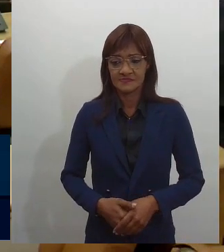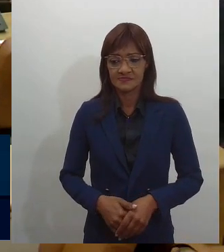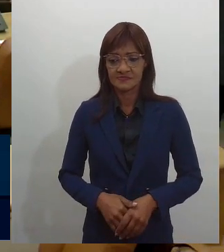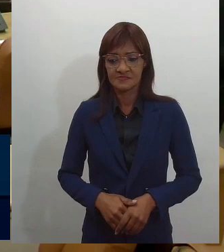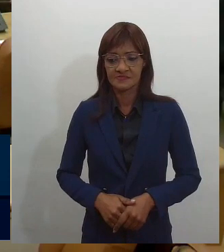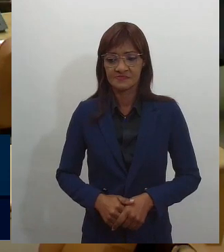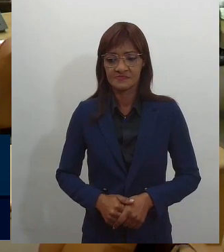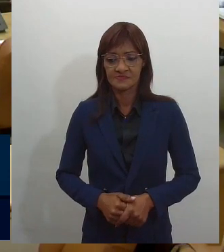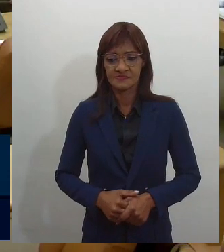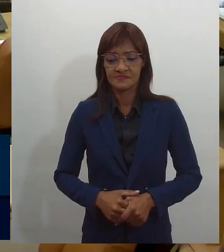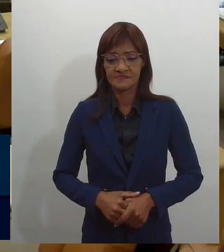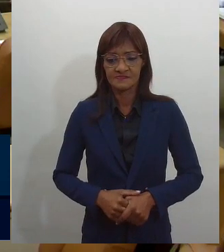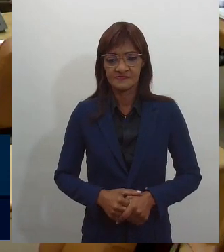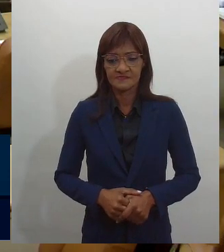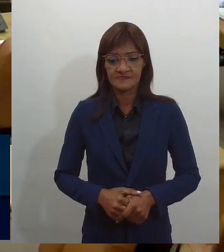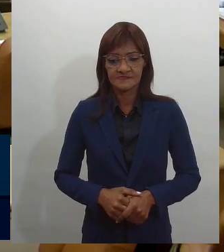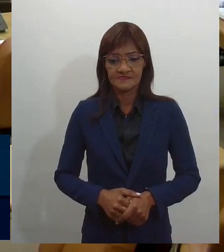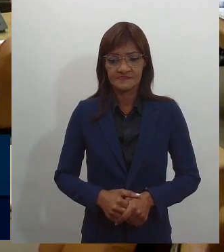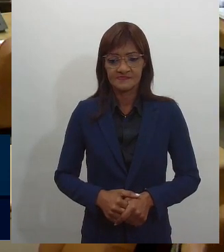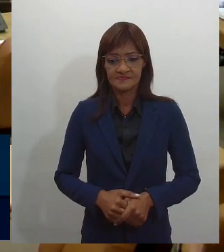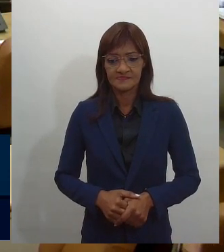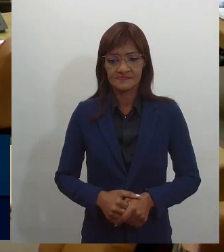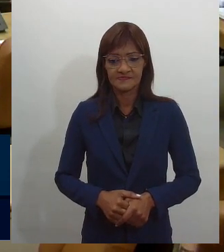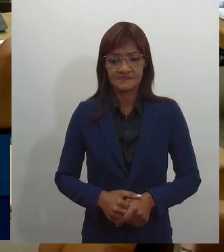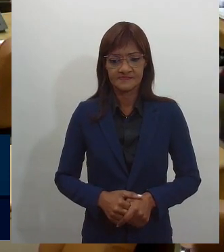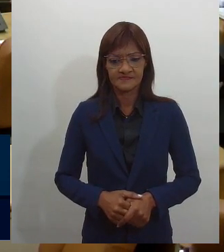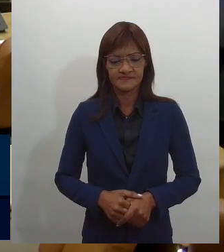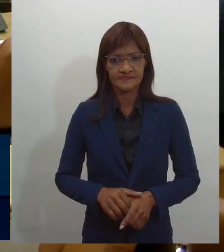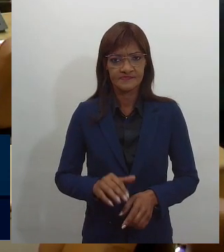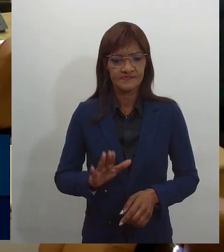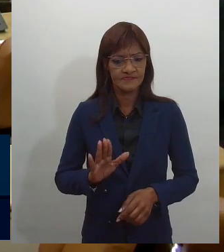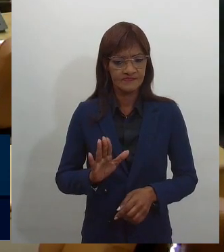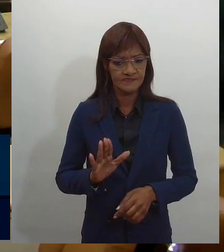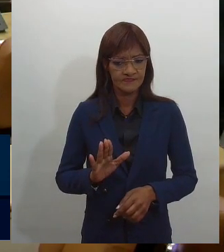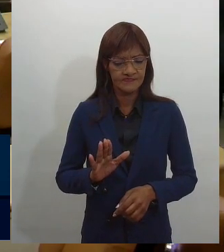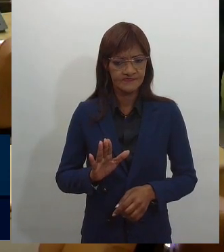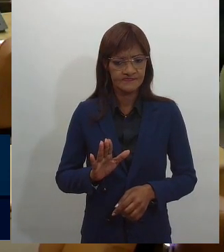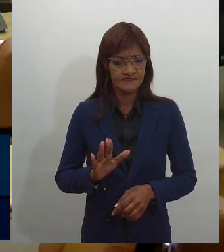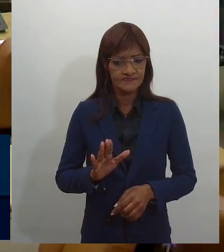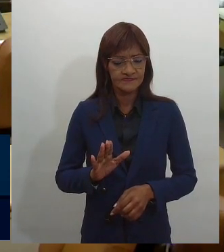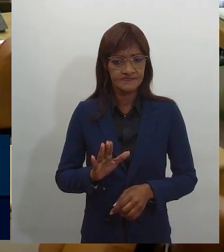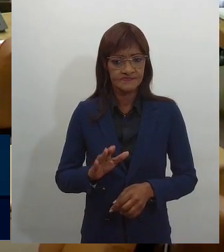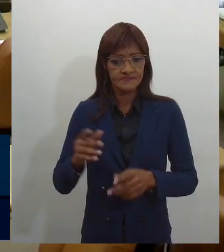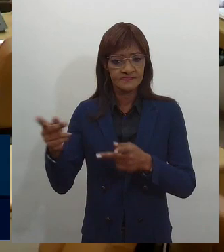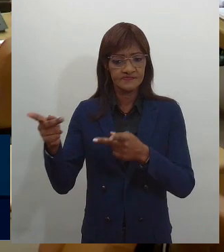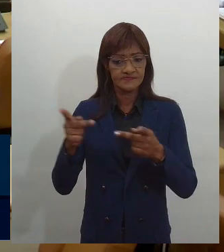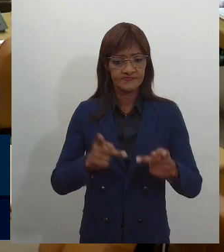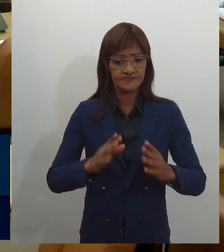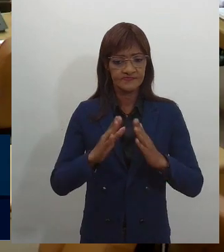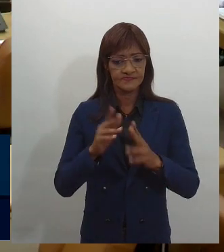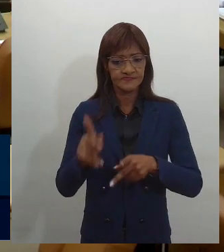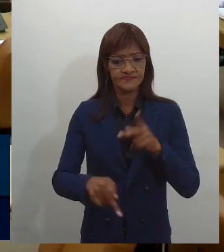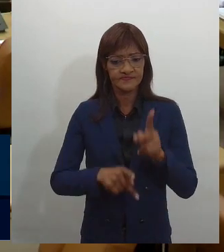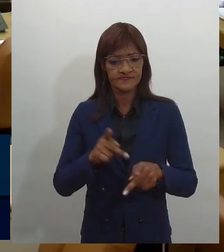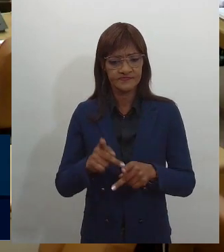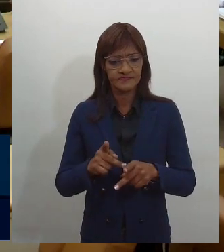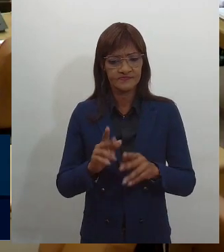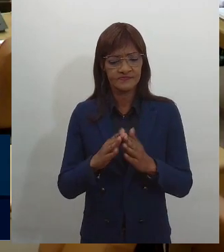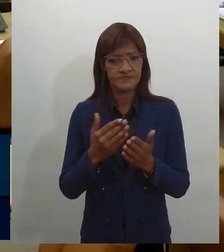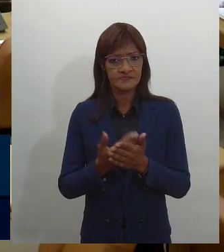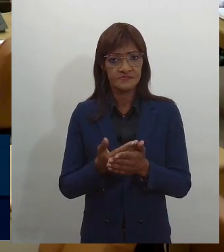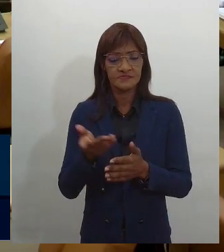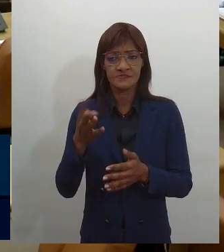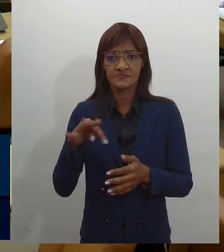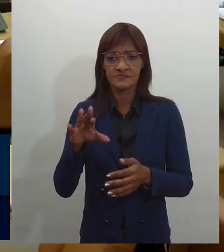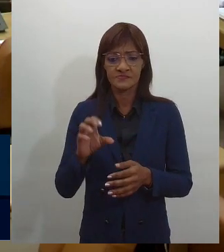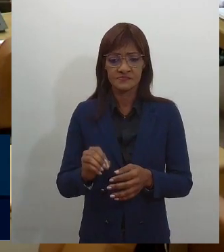Só para registrar a presença, como a deputada Linda já falou, da visita à Casa do Povo do Colégio Estadual Fernando Azevedo, de Nossa Senhora das Dores.